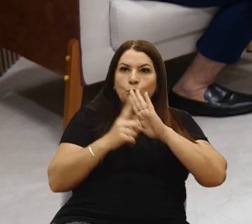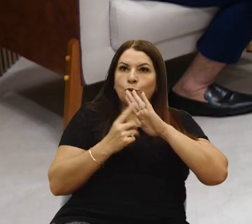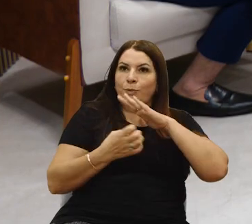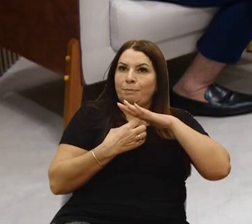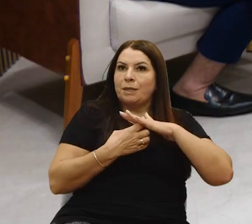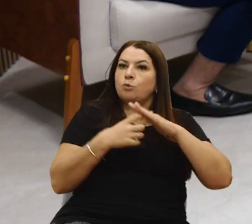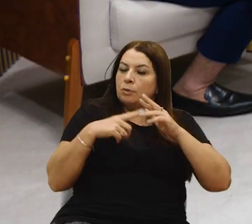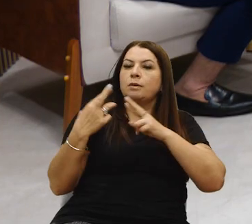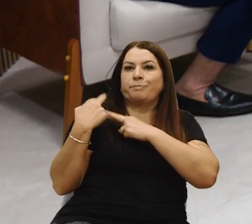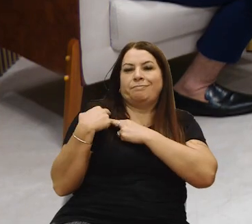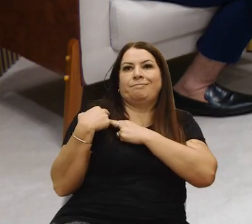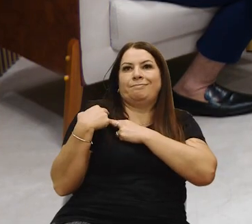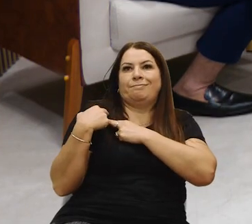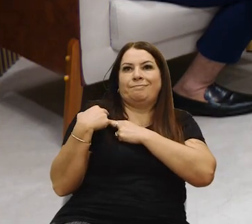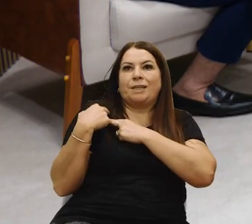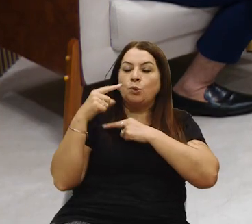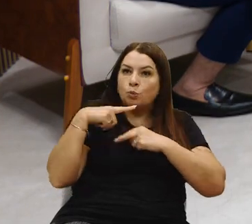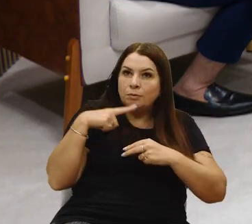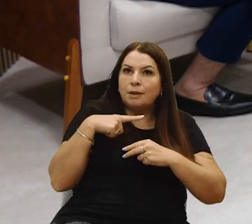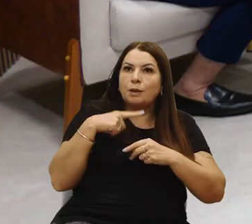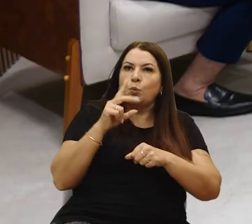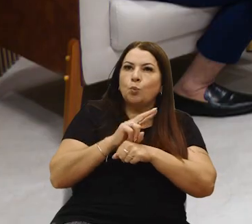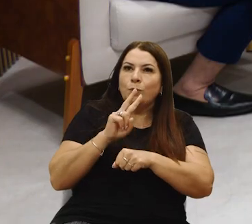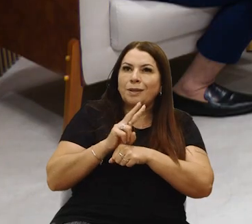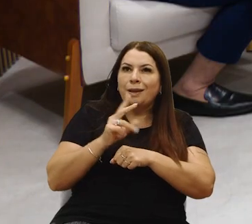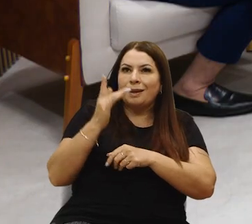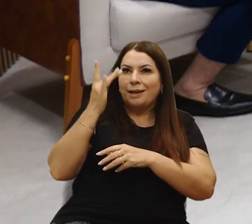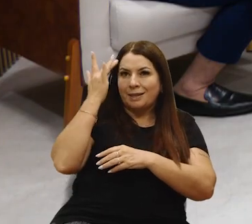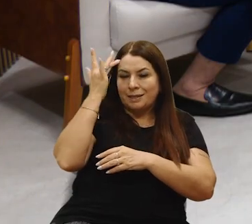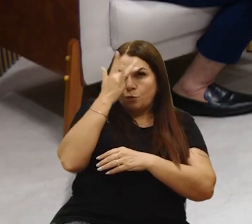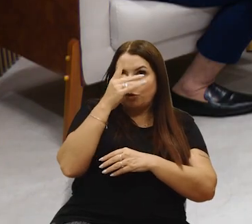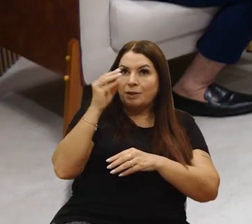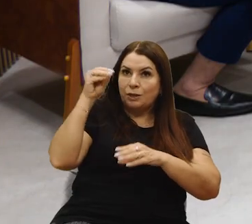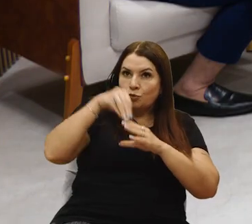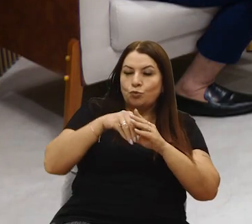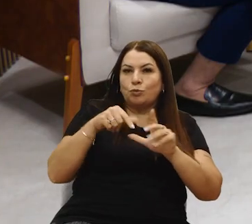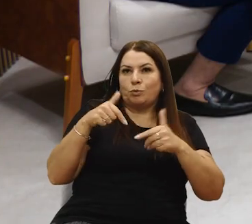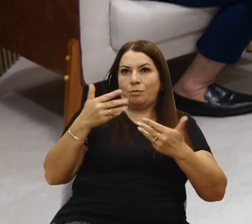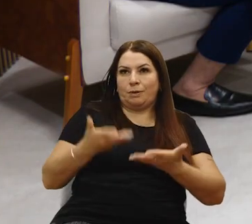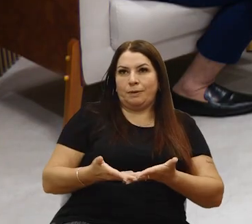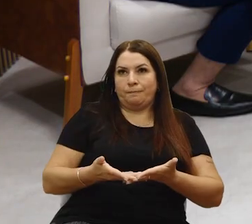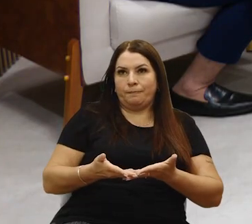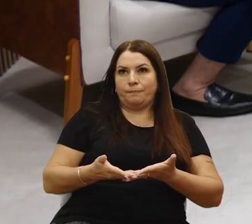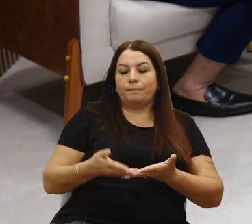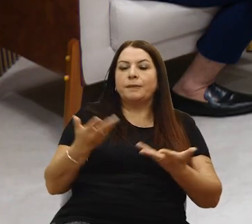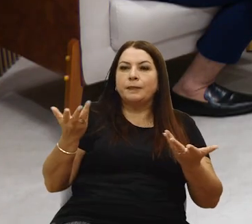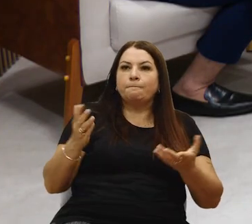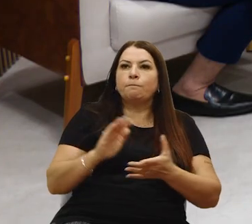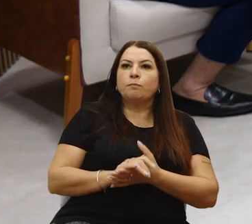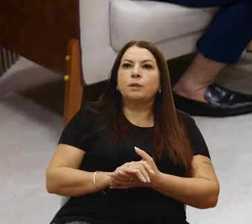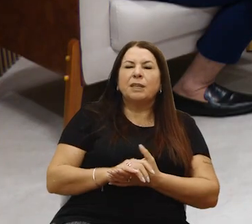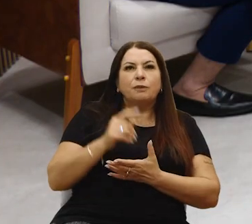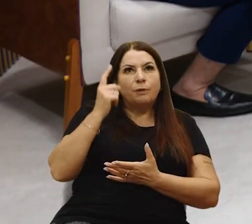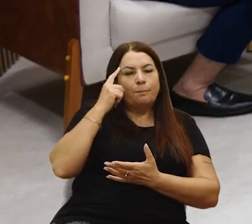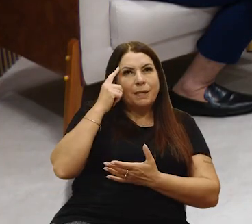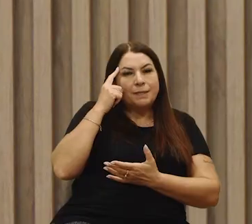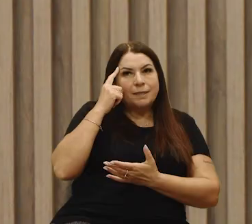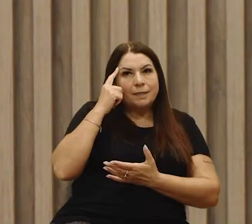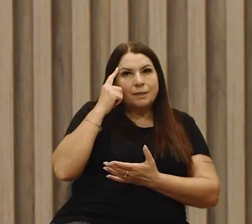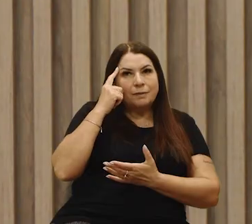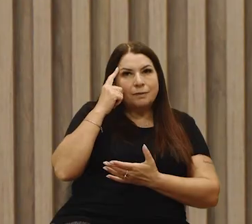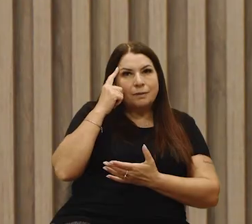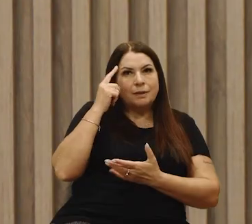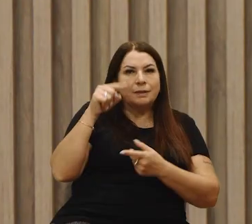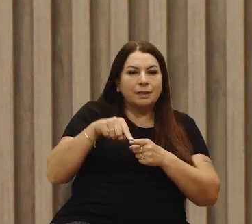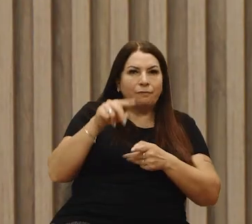tu tem essas responsabilidades. Tu tem que preservar a saúde de quem está indo trabalhar. Vânia, eu fico às vezes pensando, eu estava